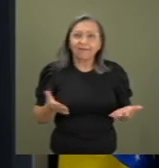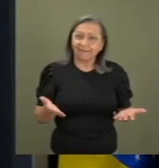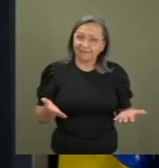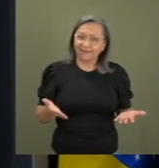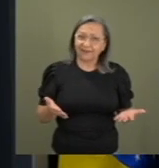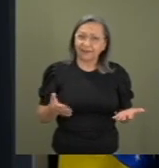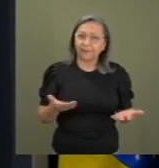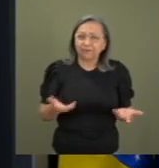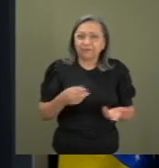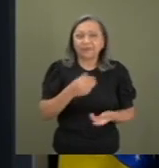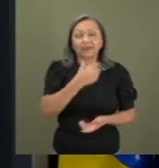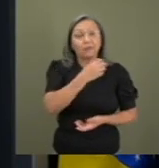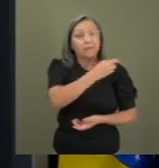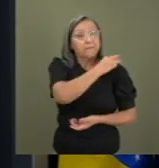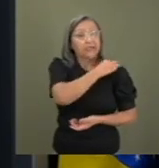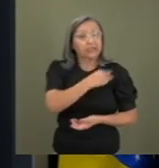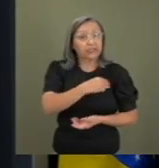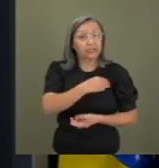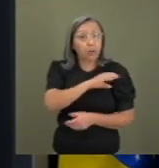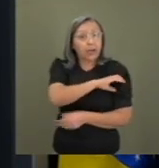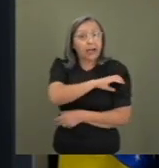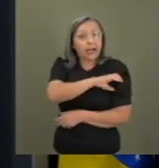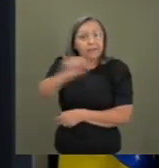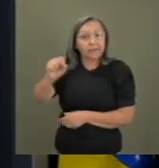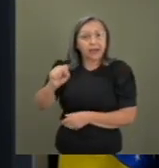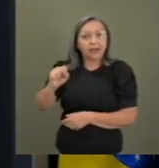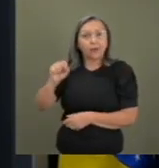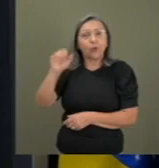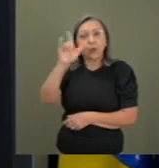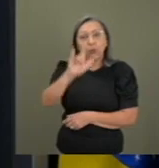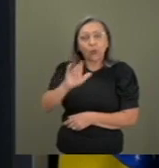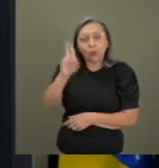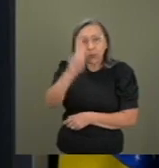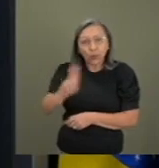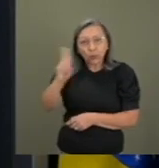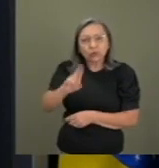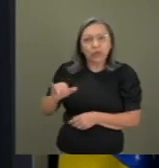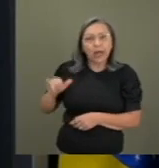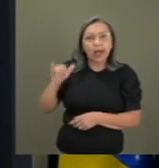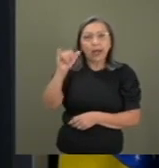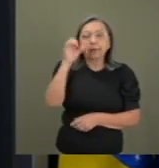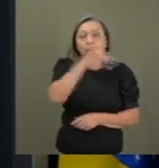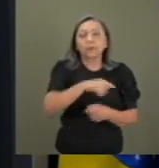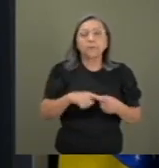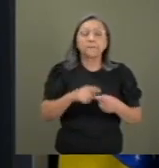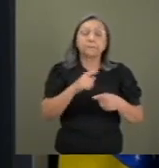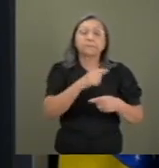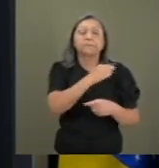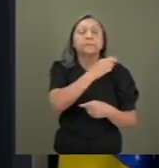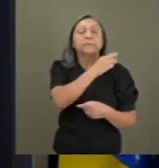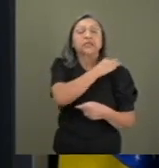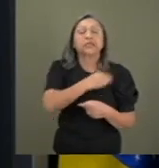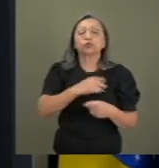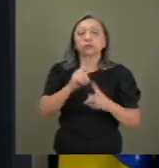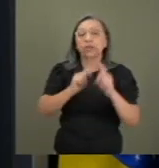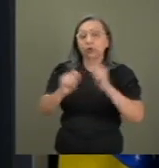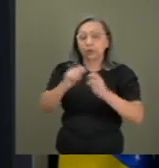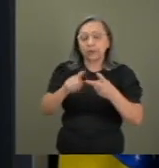os ministros campeões desse uso abusivo são os ministros da Economia, da